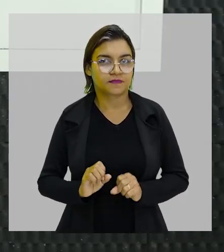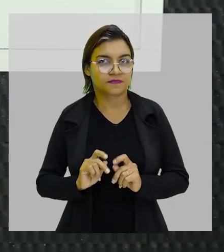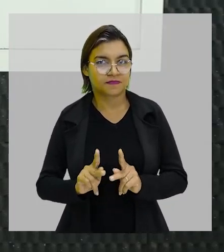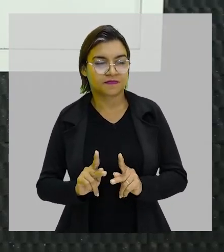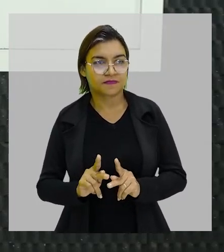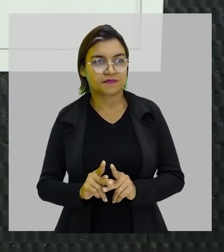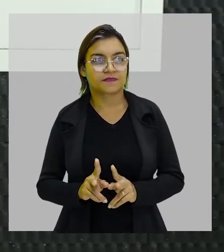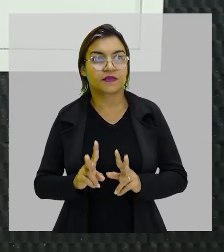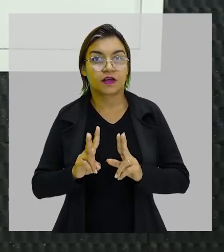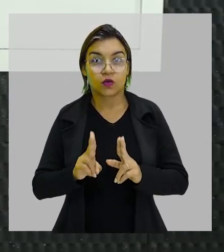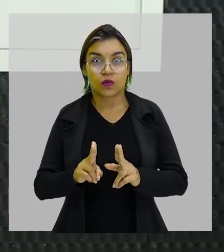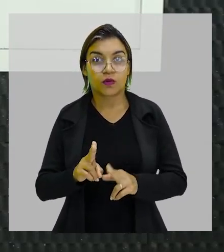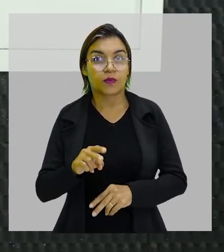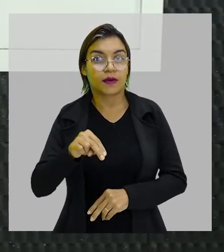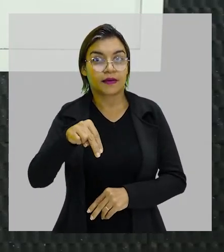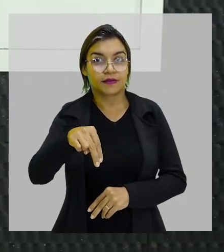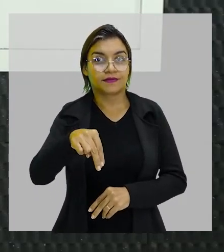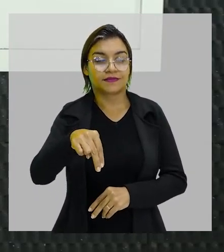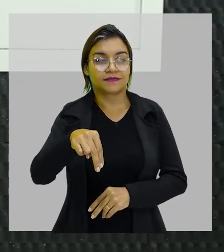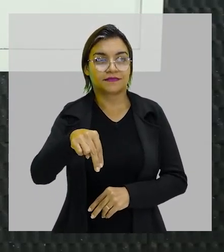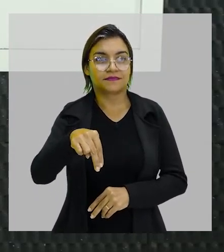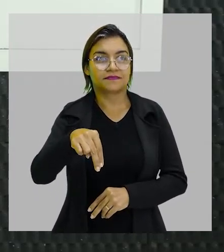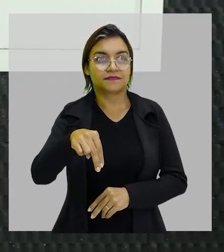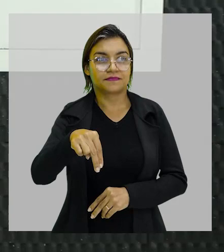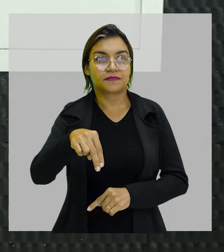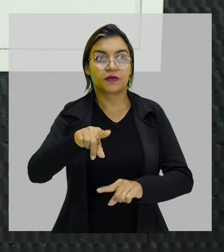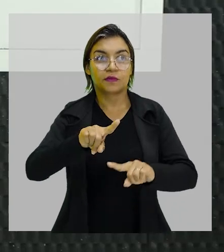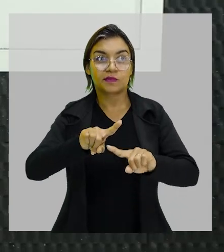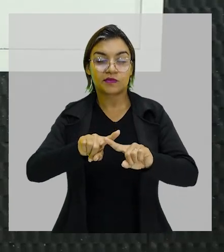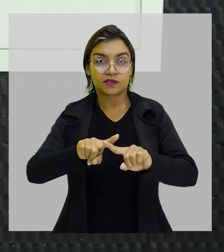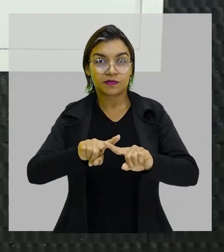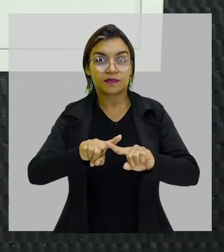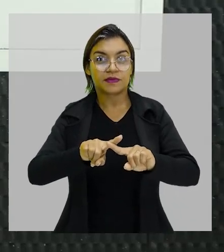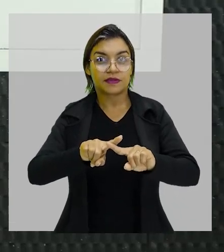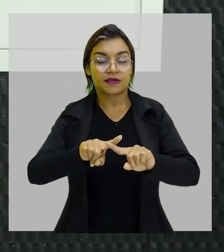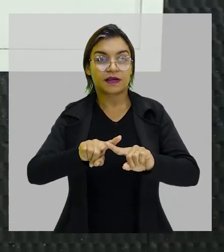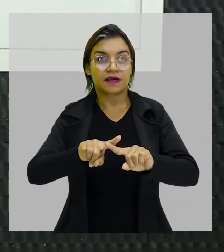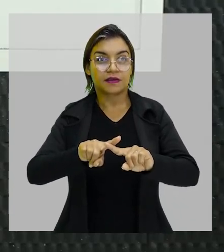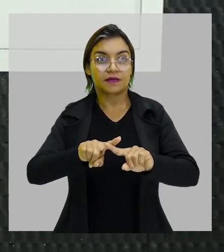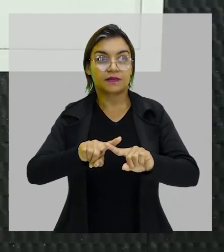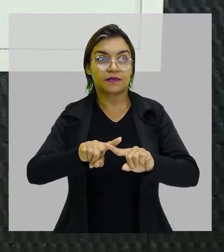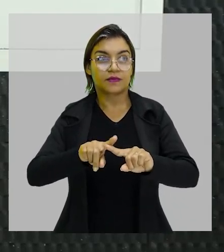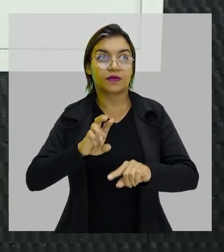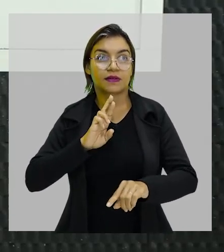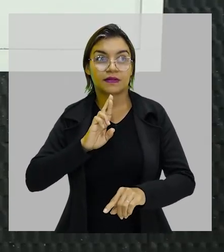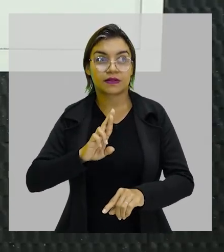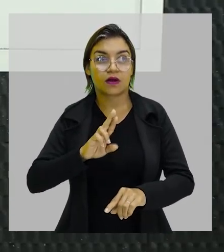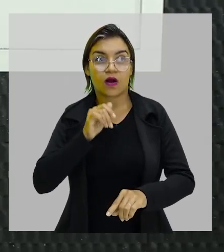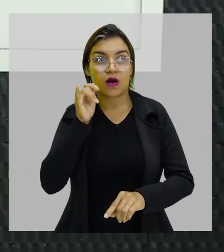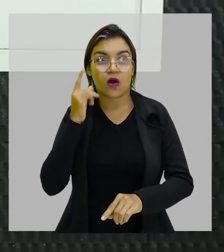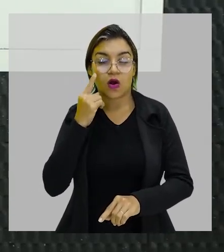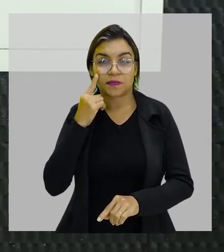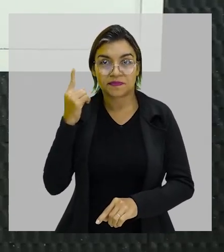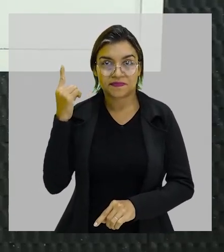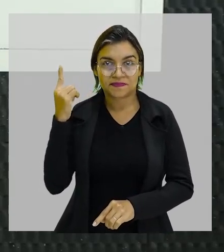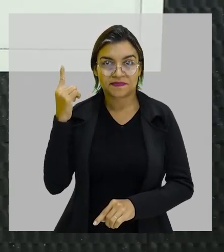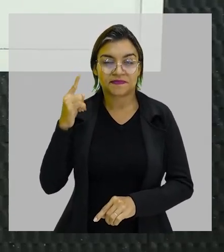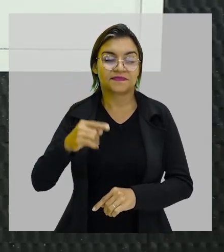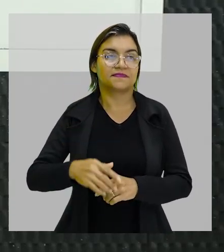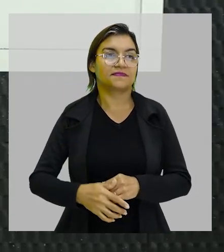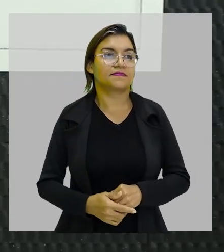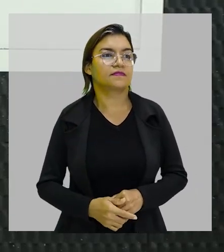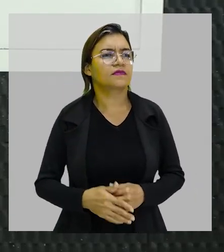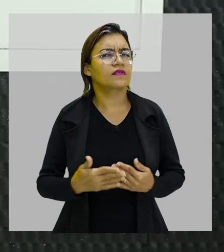Vai ser igual a N, né? Multiplicado por esse produto. Ok?